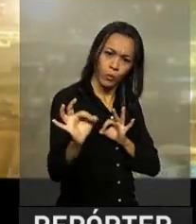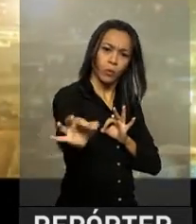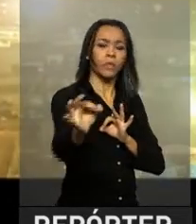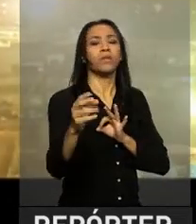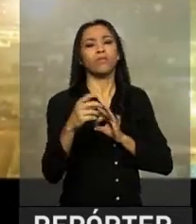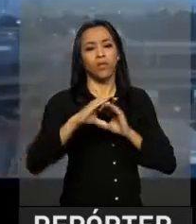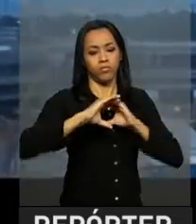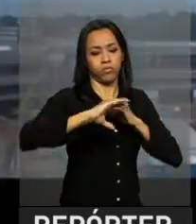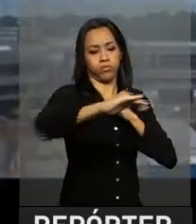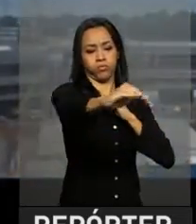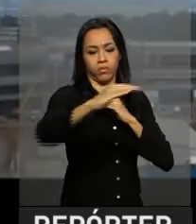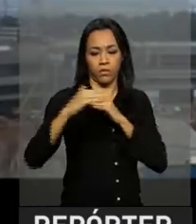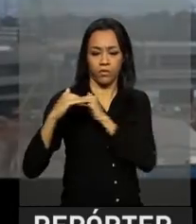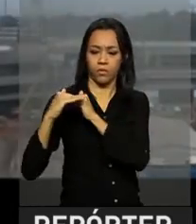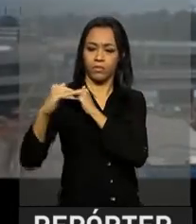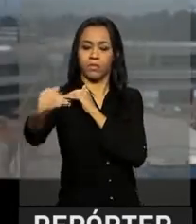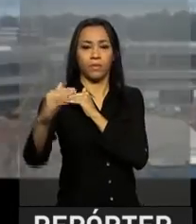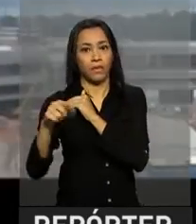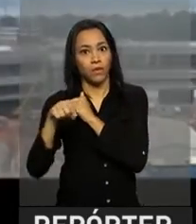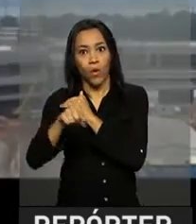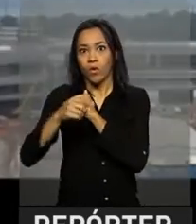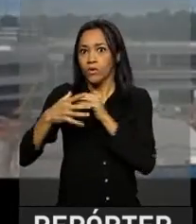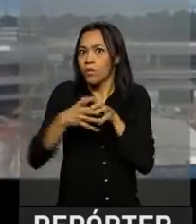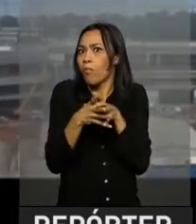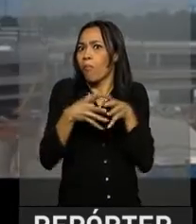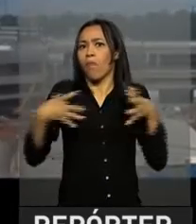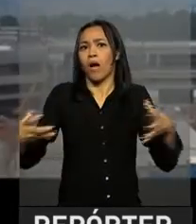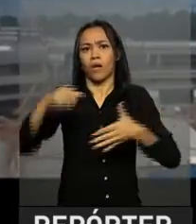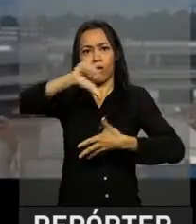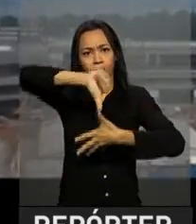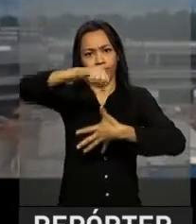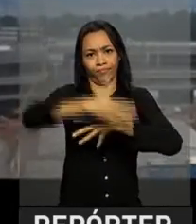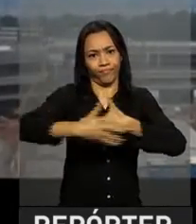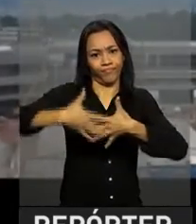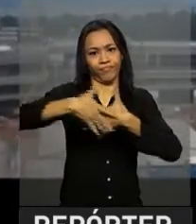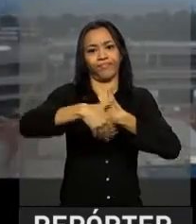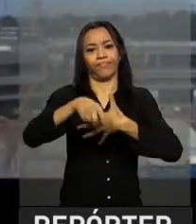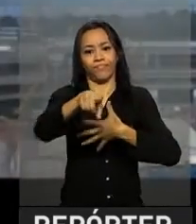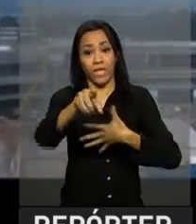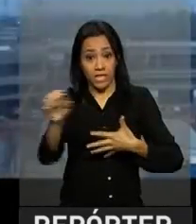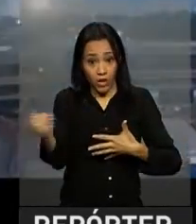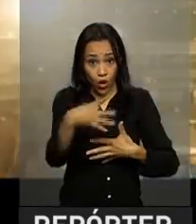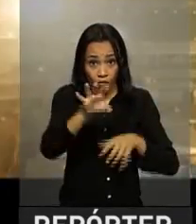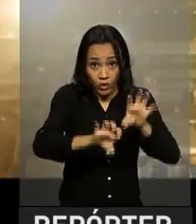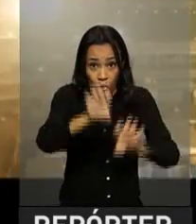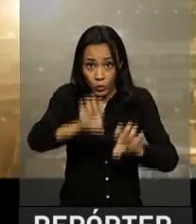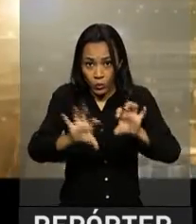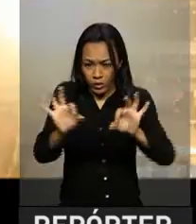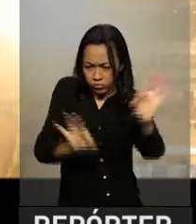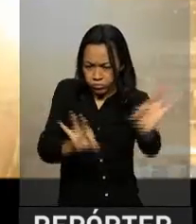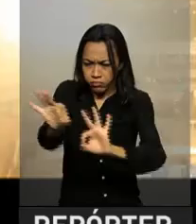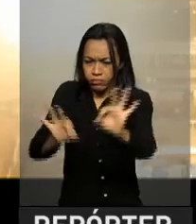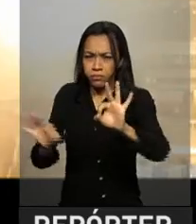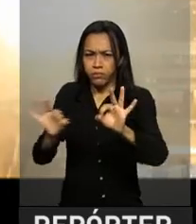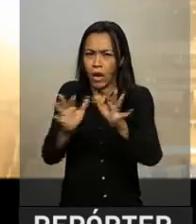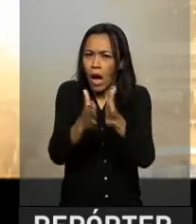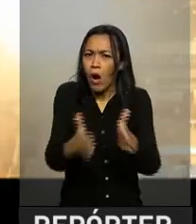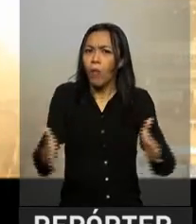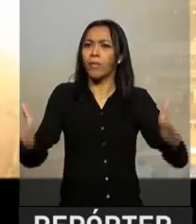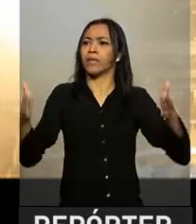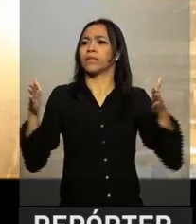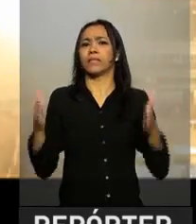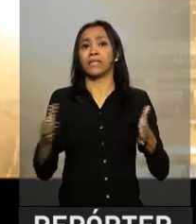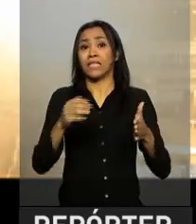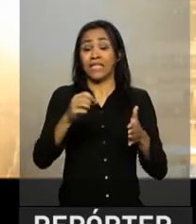embarque que transformam o aeroporto no maior da América Latina em número de fingers. A nova estrutura aumentará a capacidade do aeroporto de